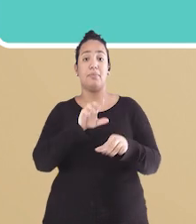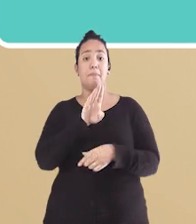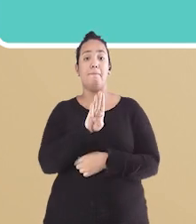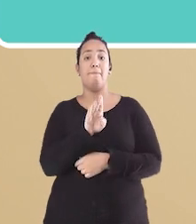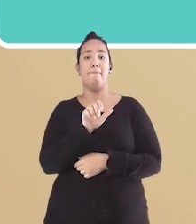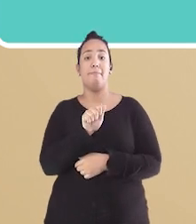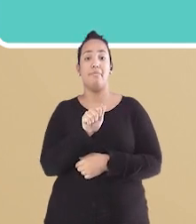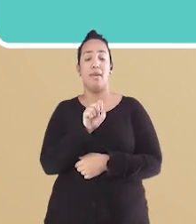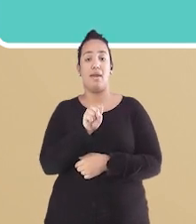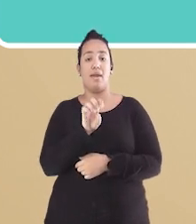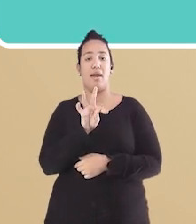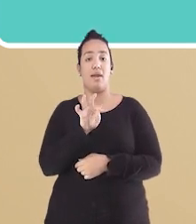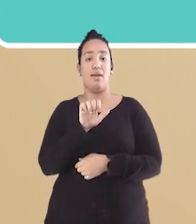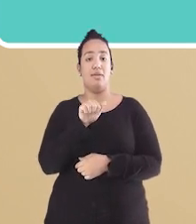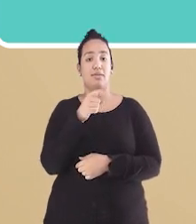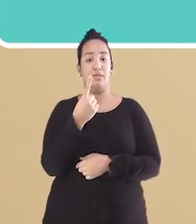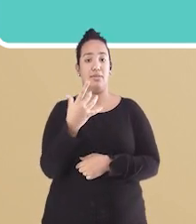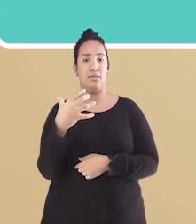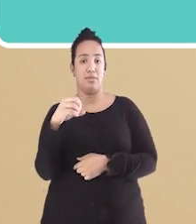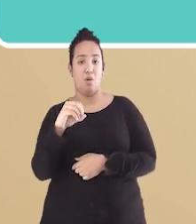bastão maiúscula.